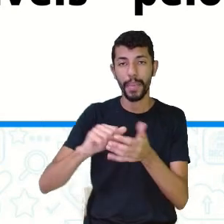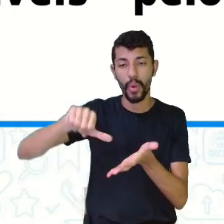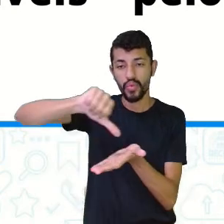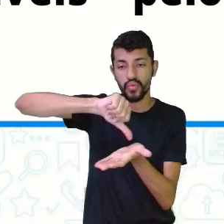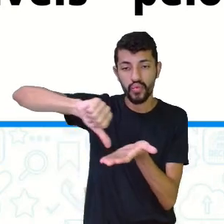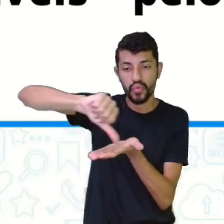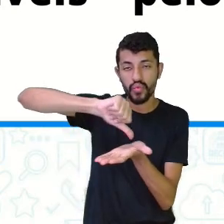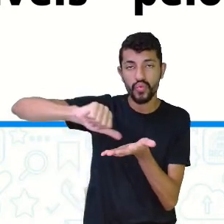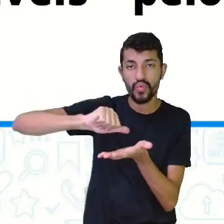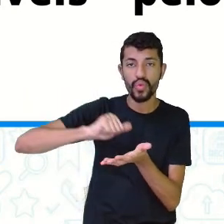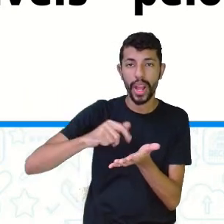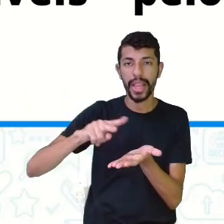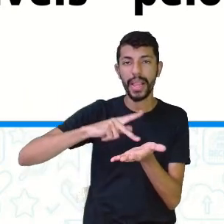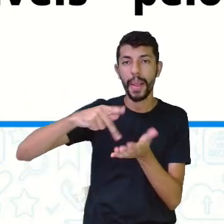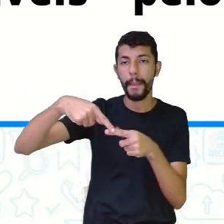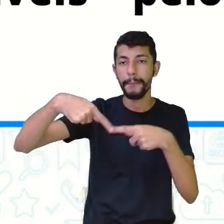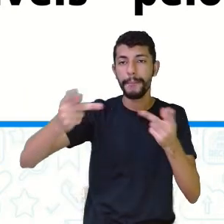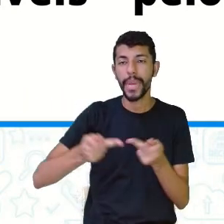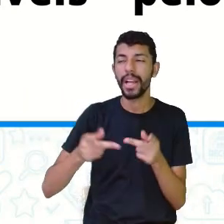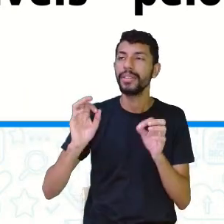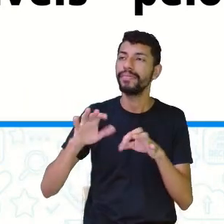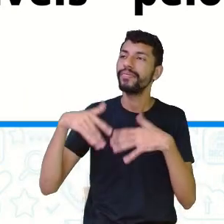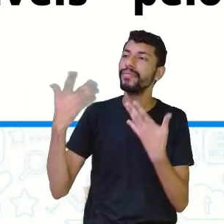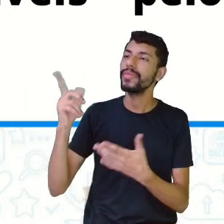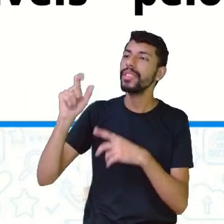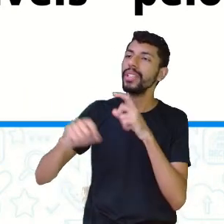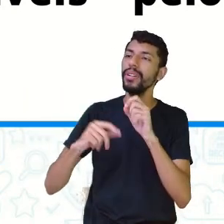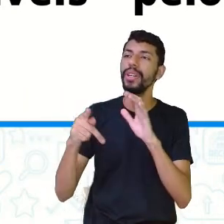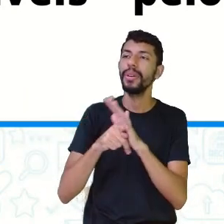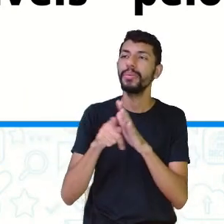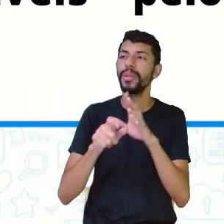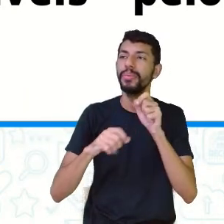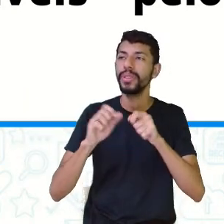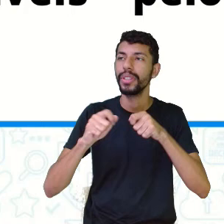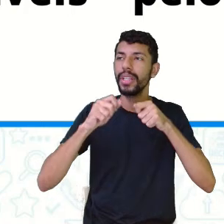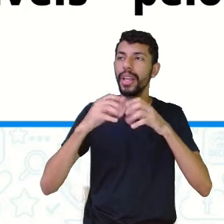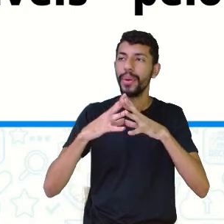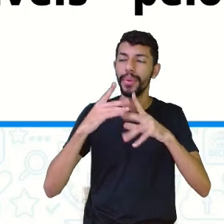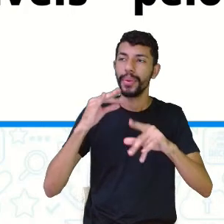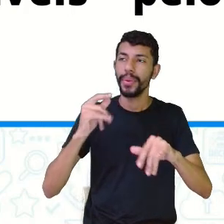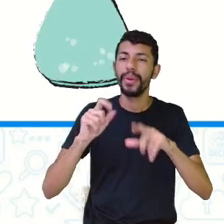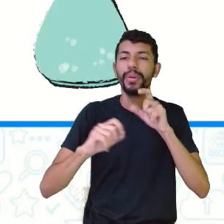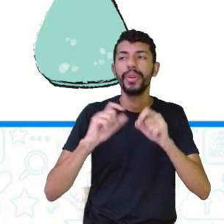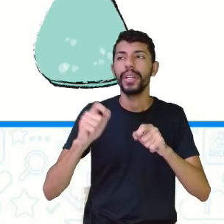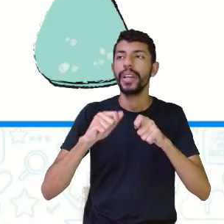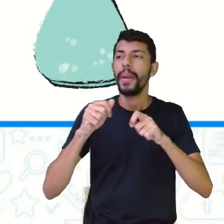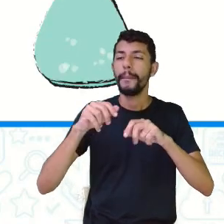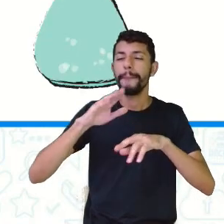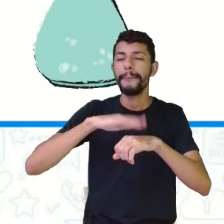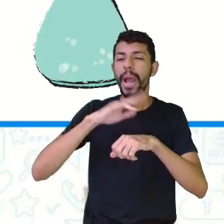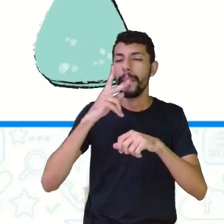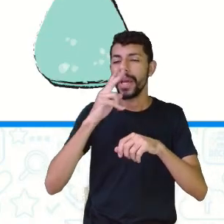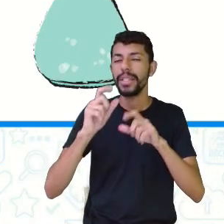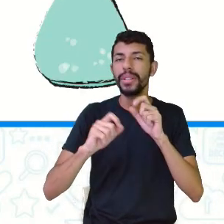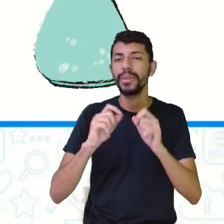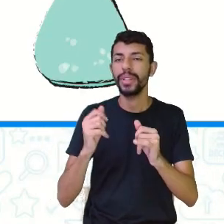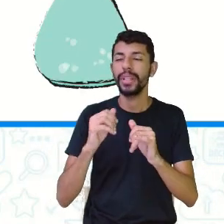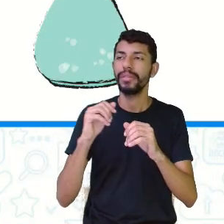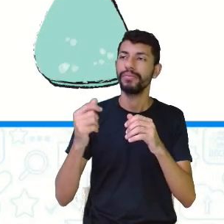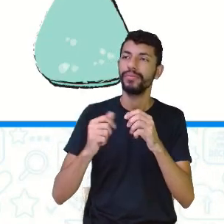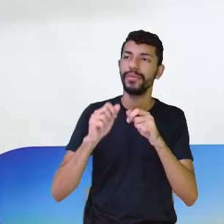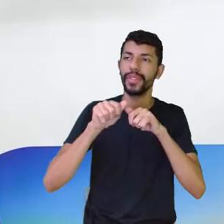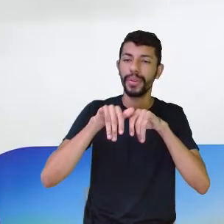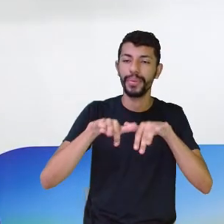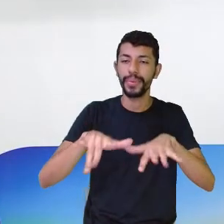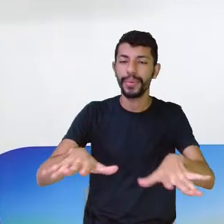organismos decompositores que vivem na natureza, resultando em substâncias mais assimiláveis pelo meio ambiente. Então, os detergentes